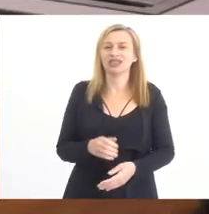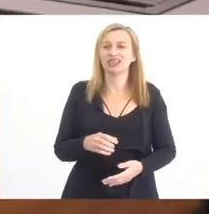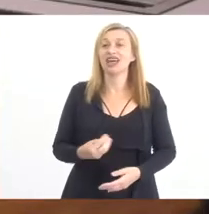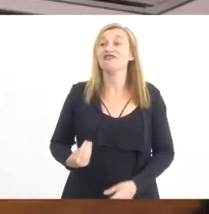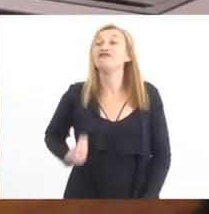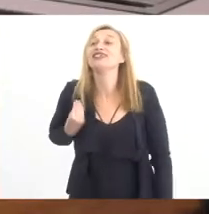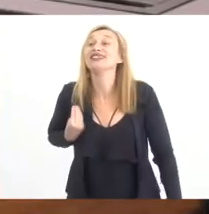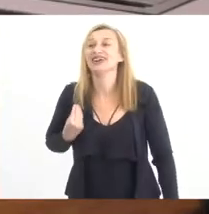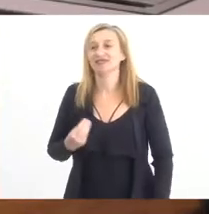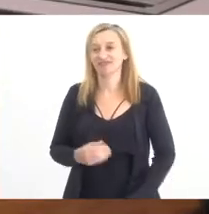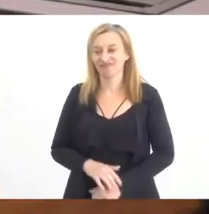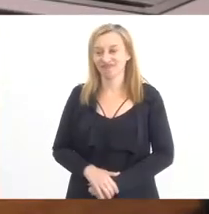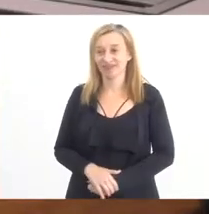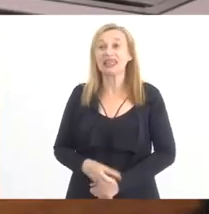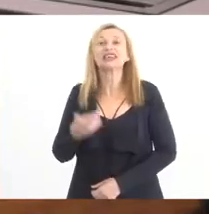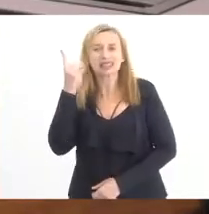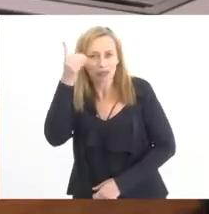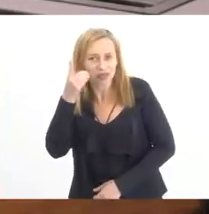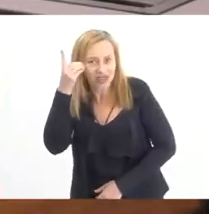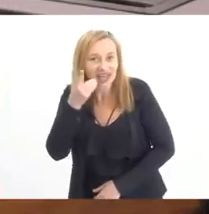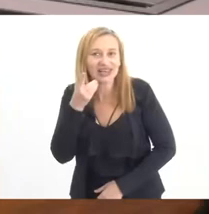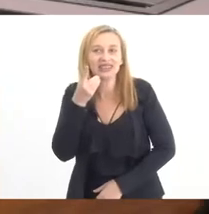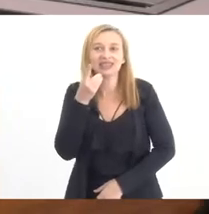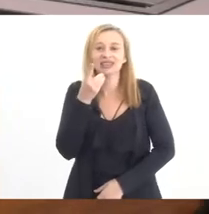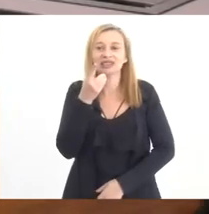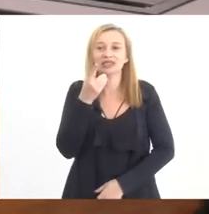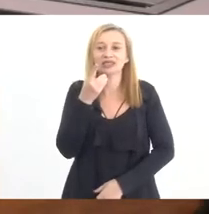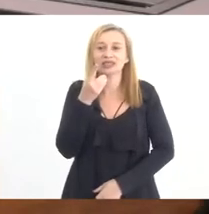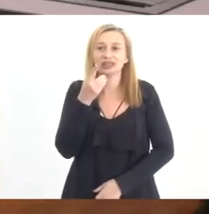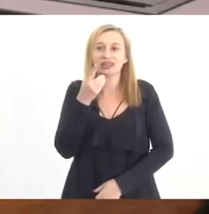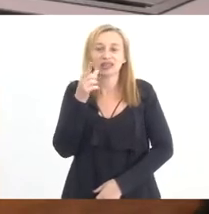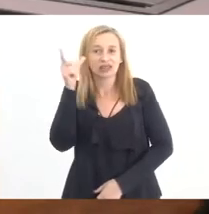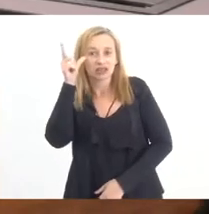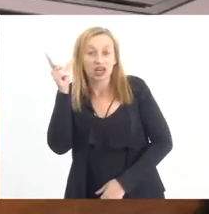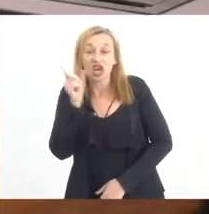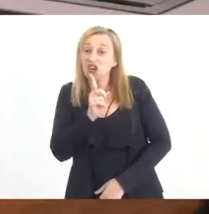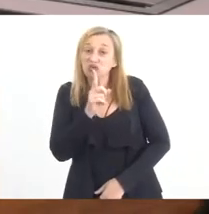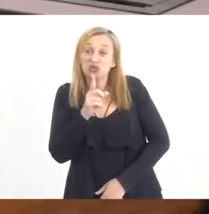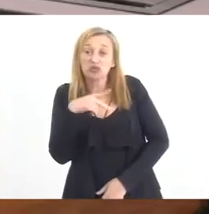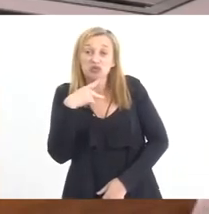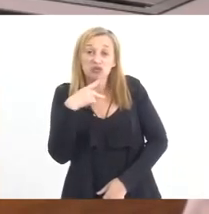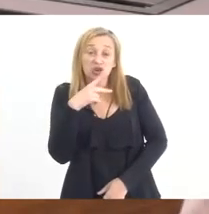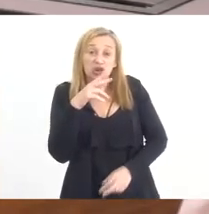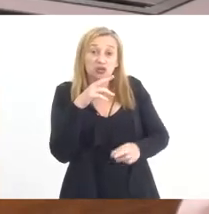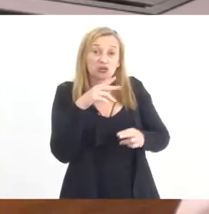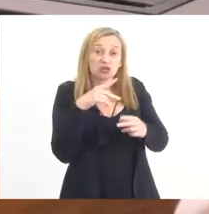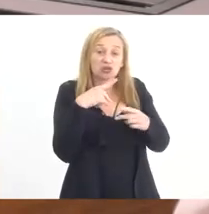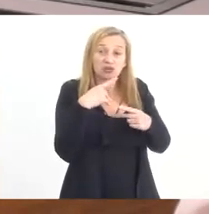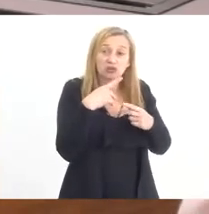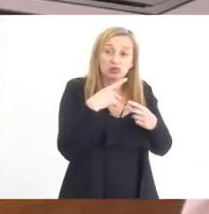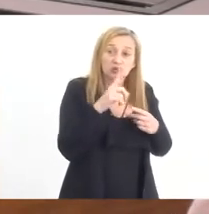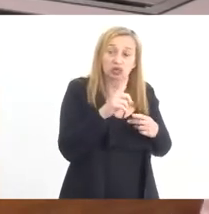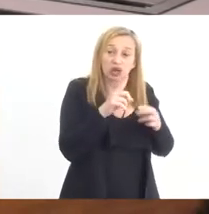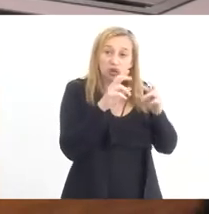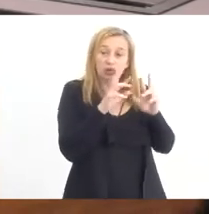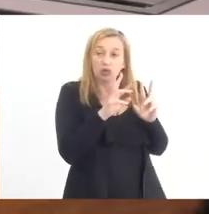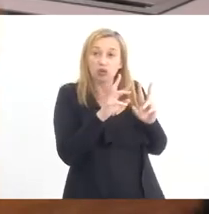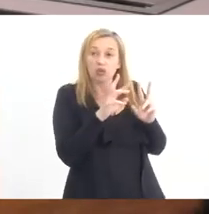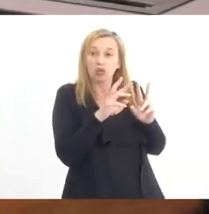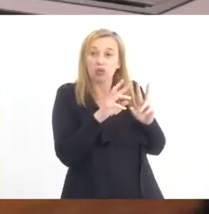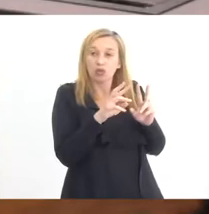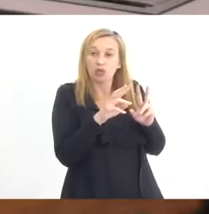existência. Deputada, eu não falto com respeito com a senhora, não. Entendeu? Tenho muito,